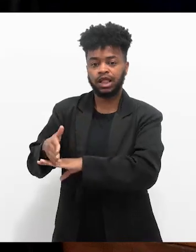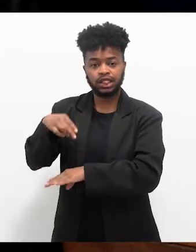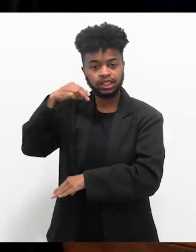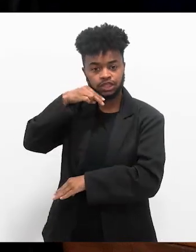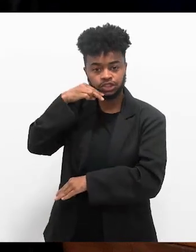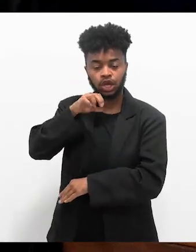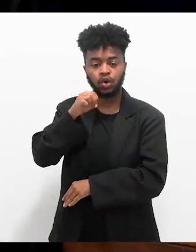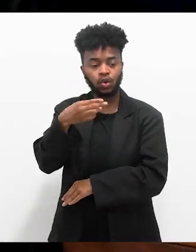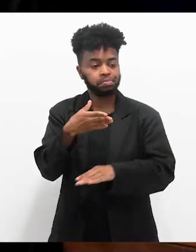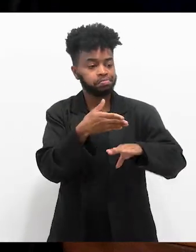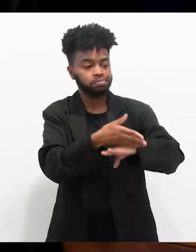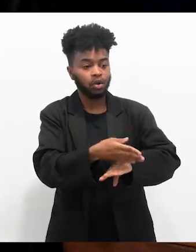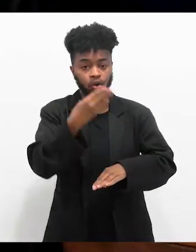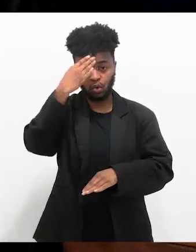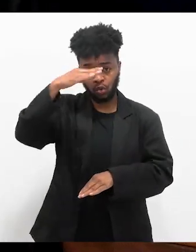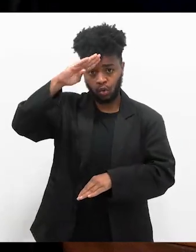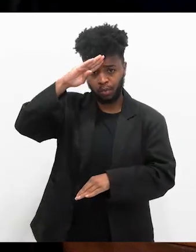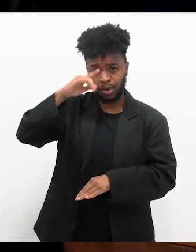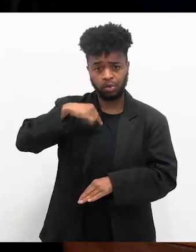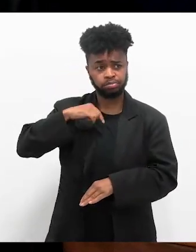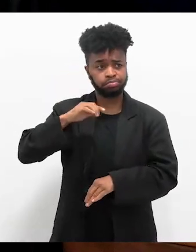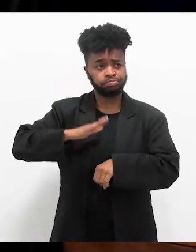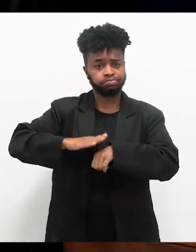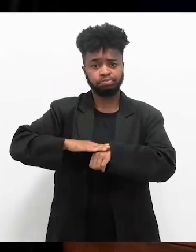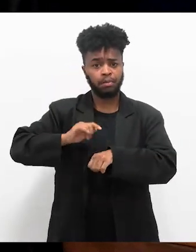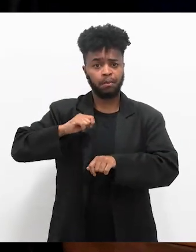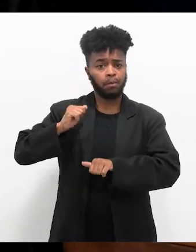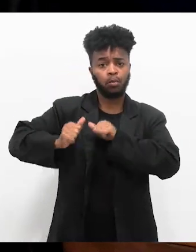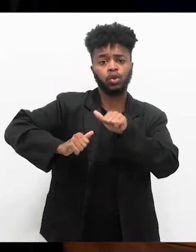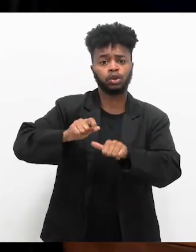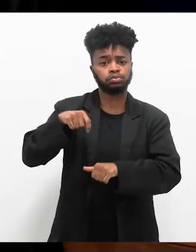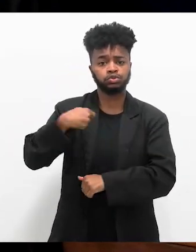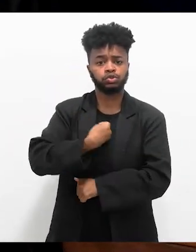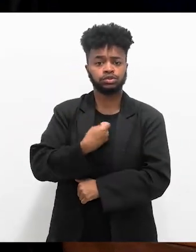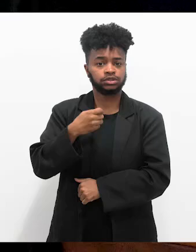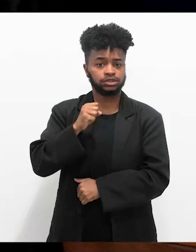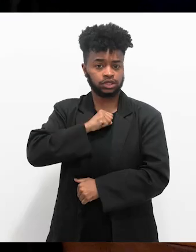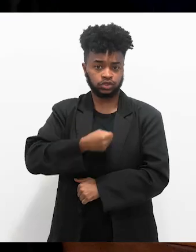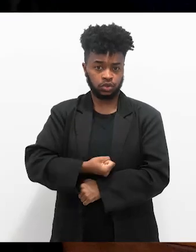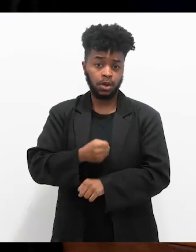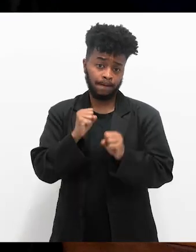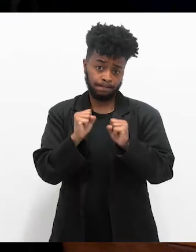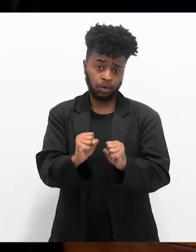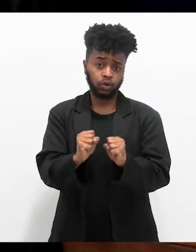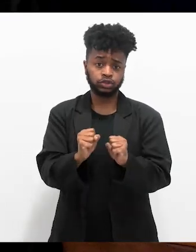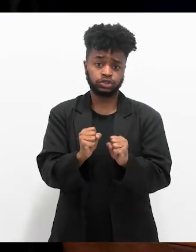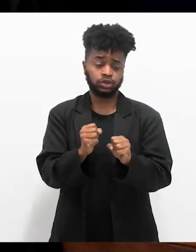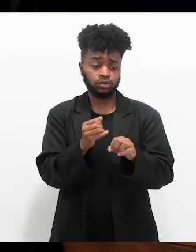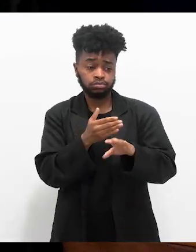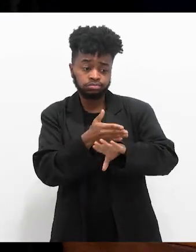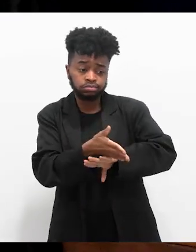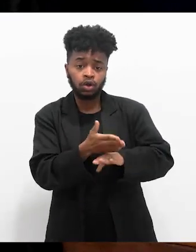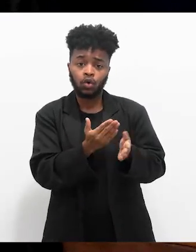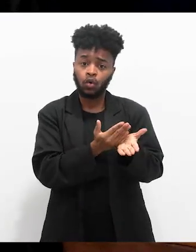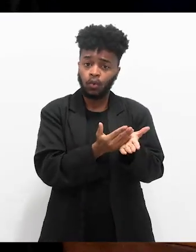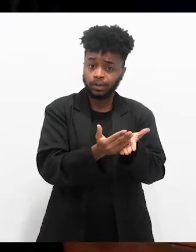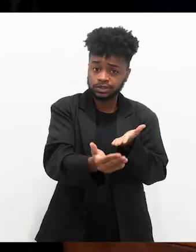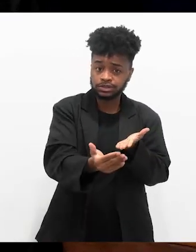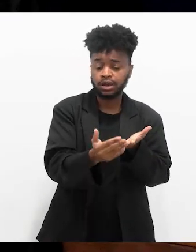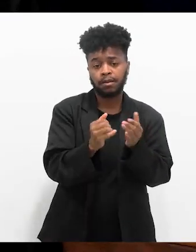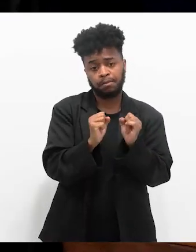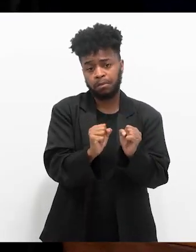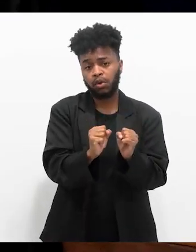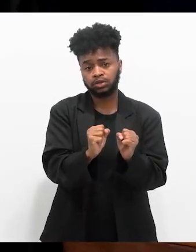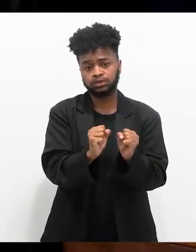Cuba e se transformar num sacerdote. Você pode se consagrar, sem problema nenhum. Pode se iniciar, pode se consagrar,